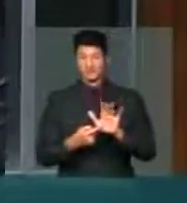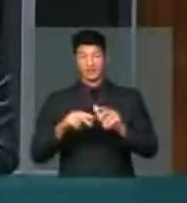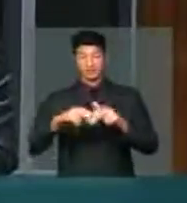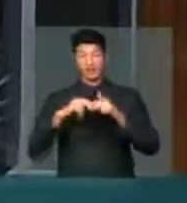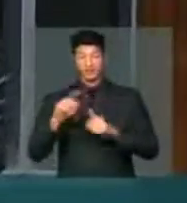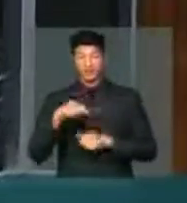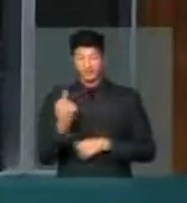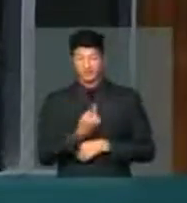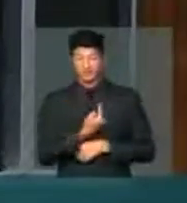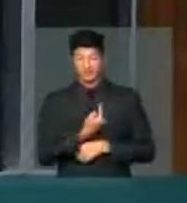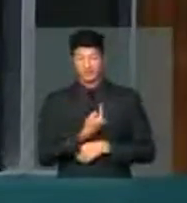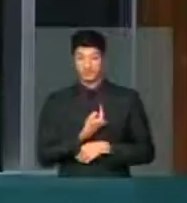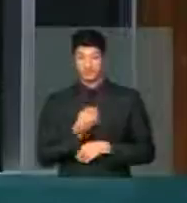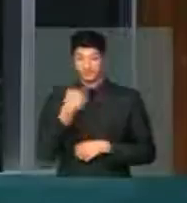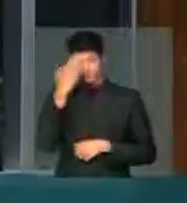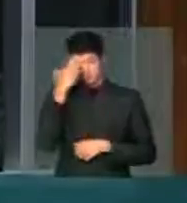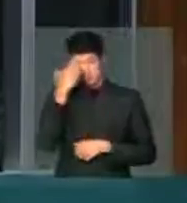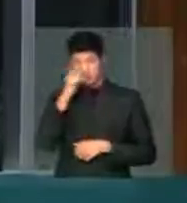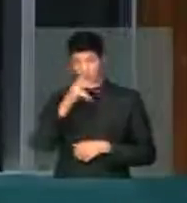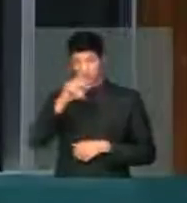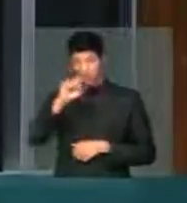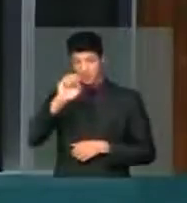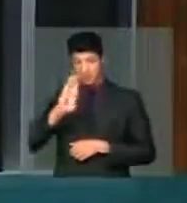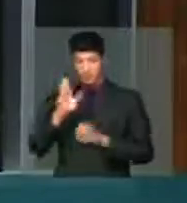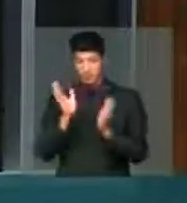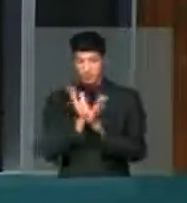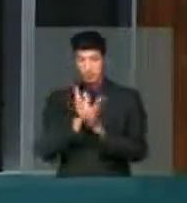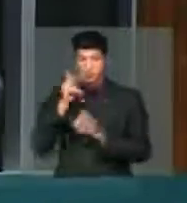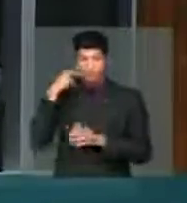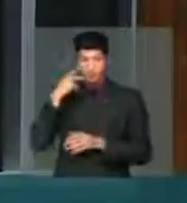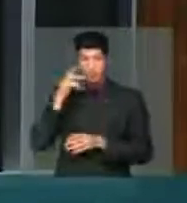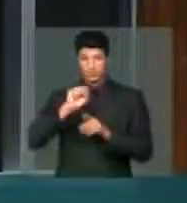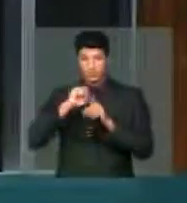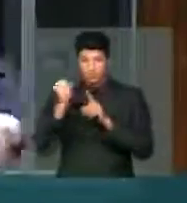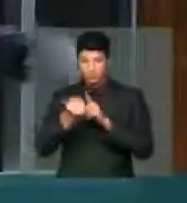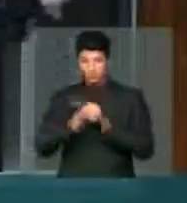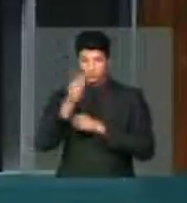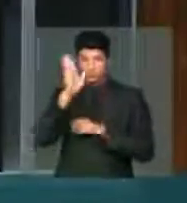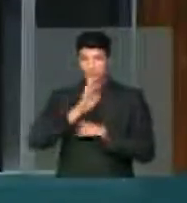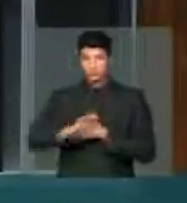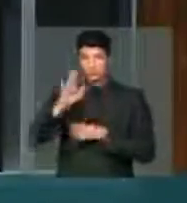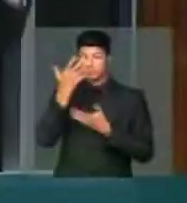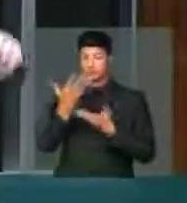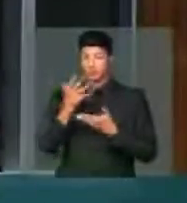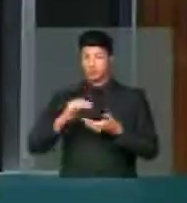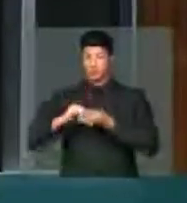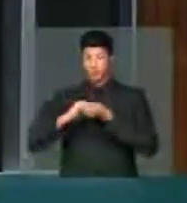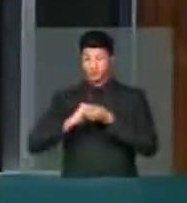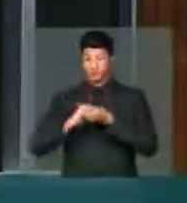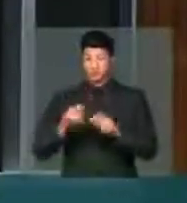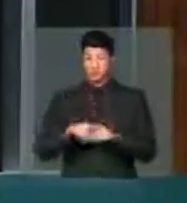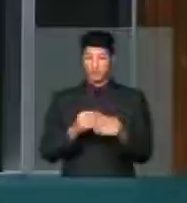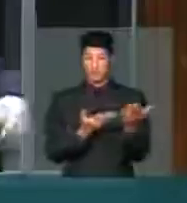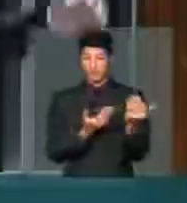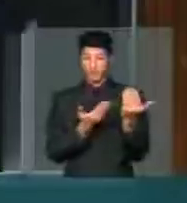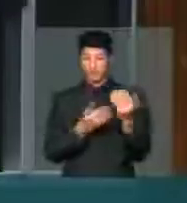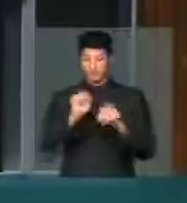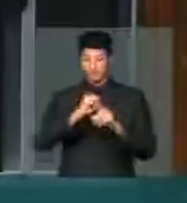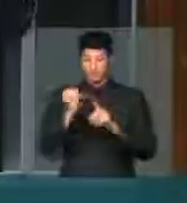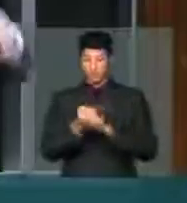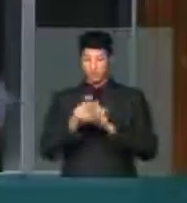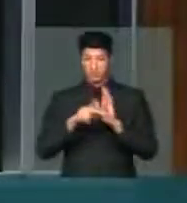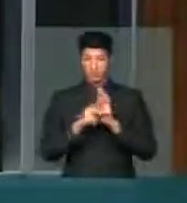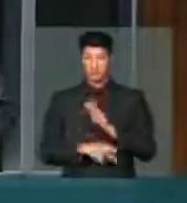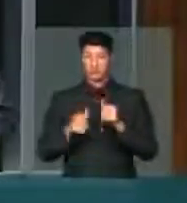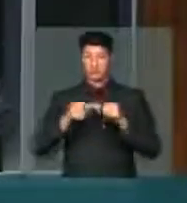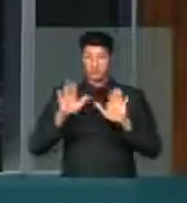isso que nós, que sabemos do PSB, um partido socialista, e eu quero aqui saudar a juventude socialista